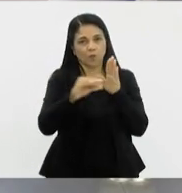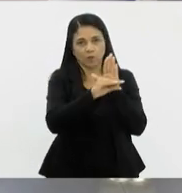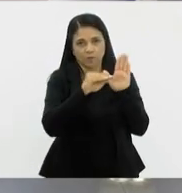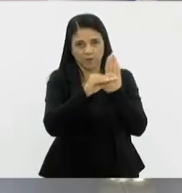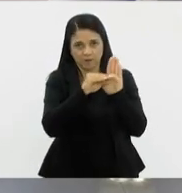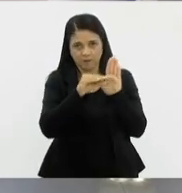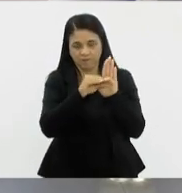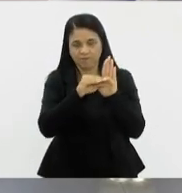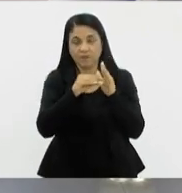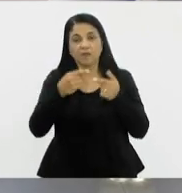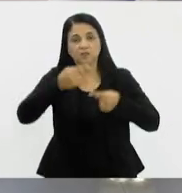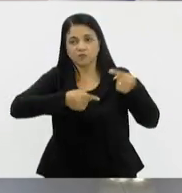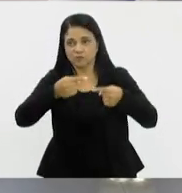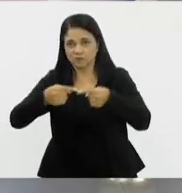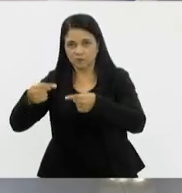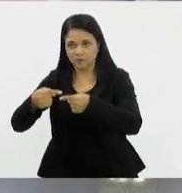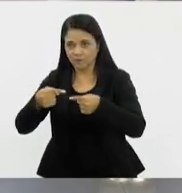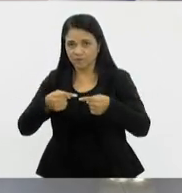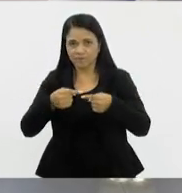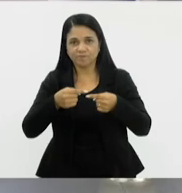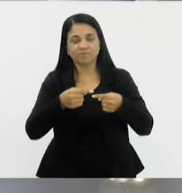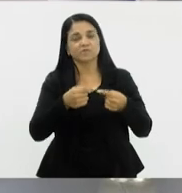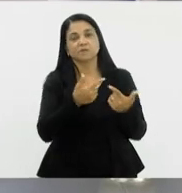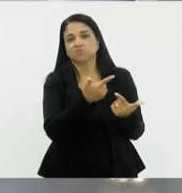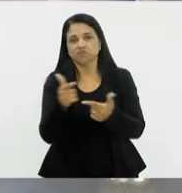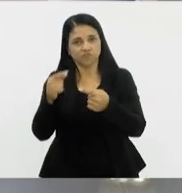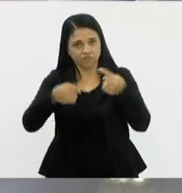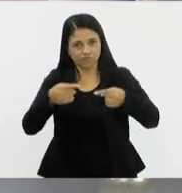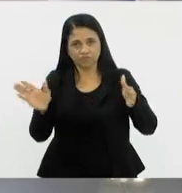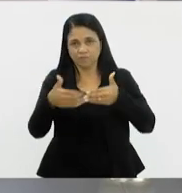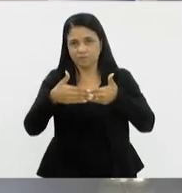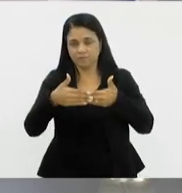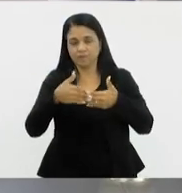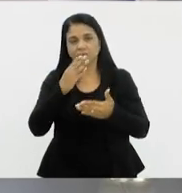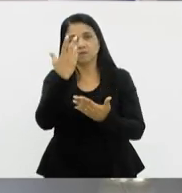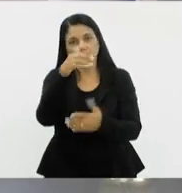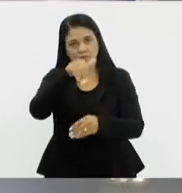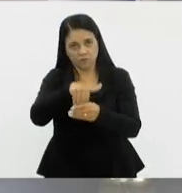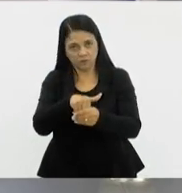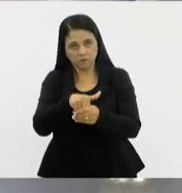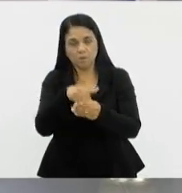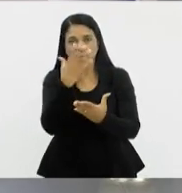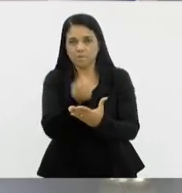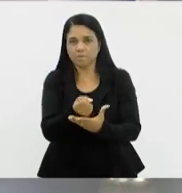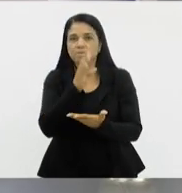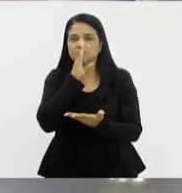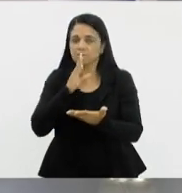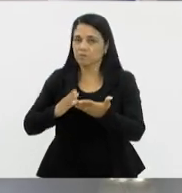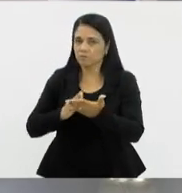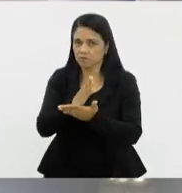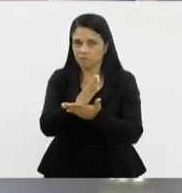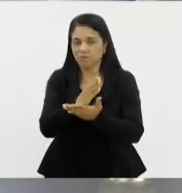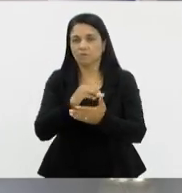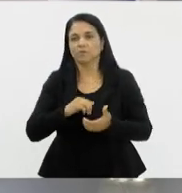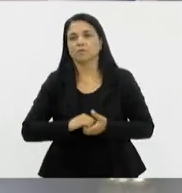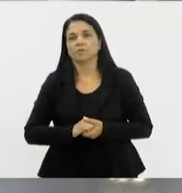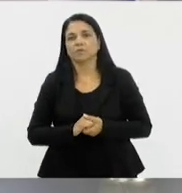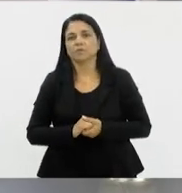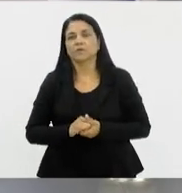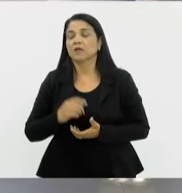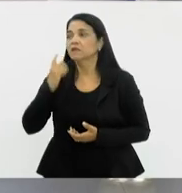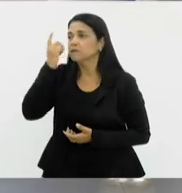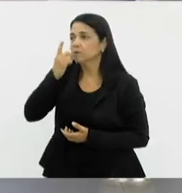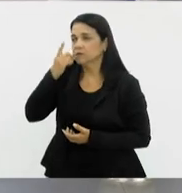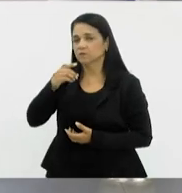emendas. Em discussão. Não havendo quem queira discutir, encerrada a discussão. Em votação, os senhores que aprovam, permaneçam como estão. Aprovado. Deputado